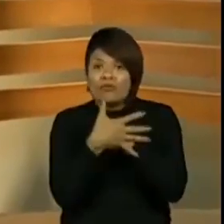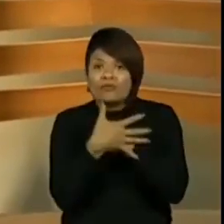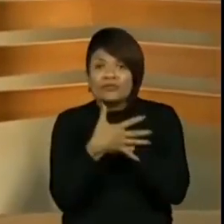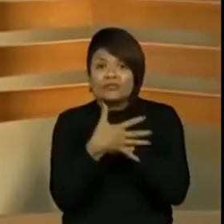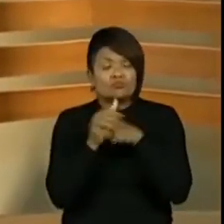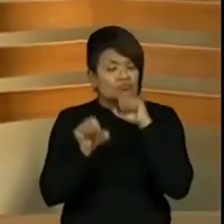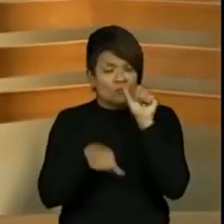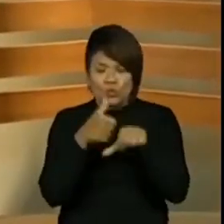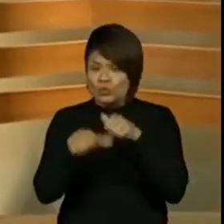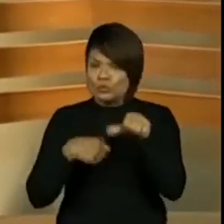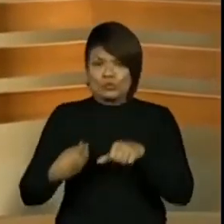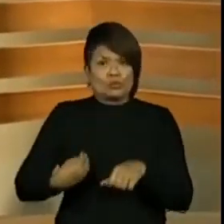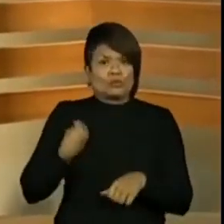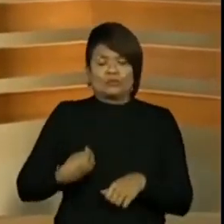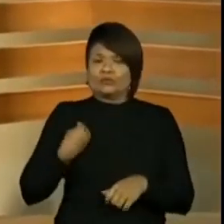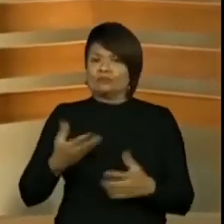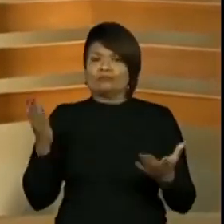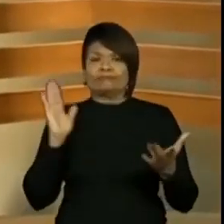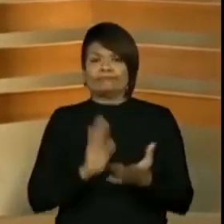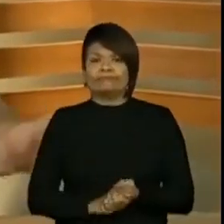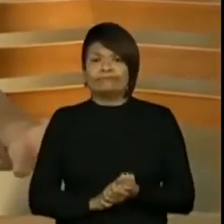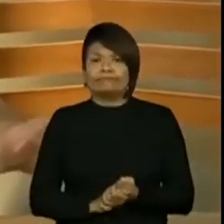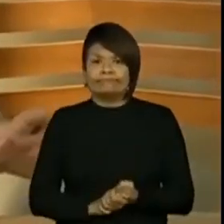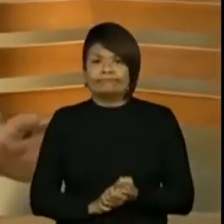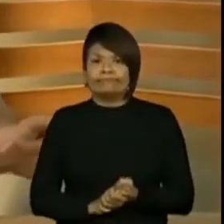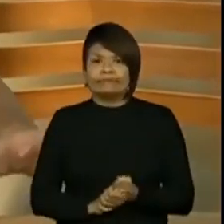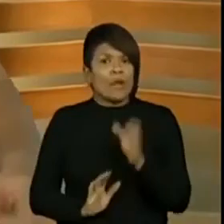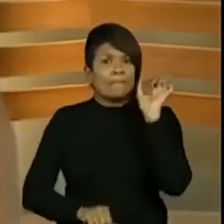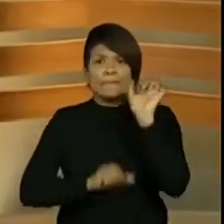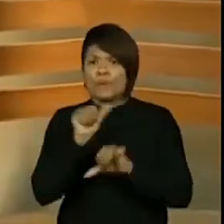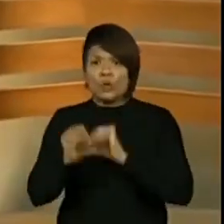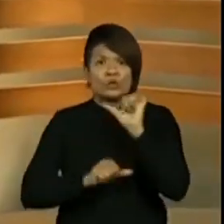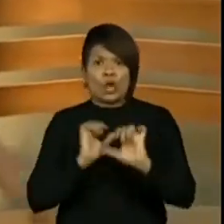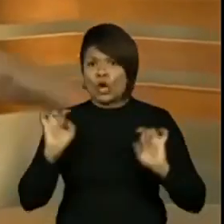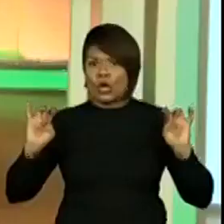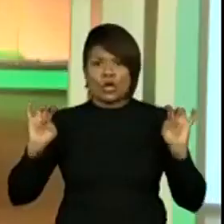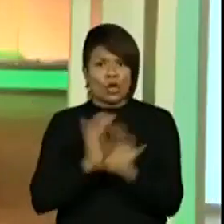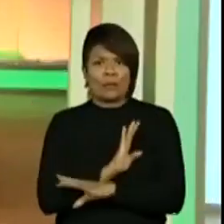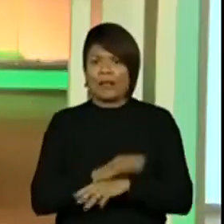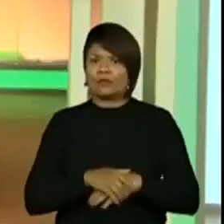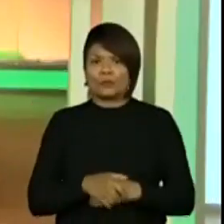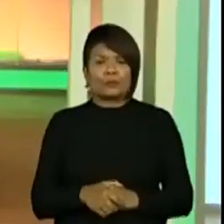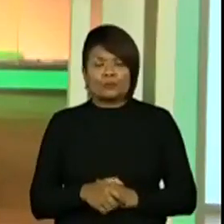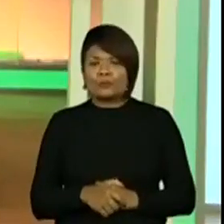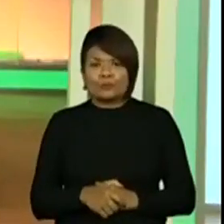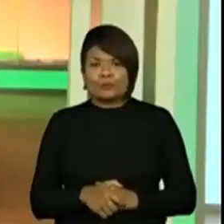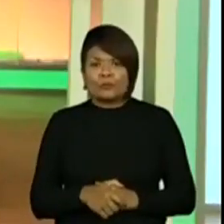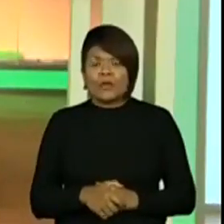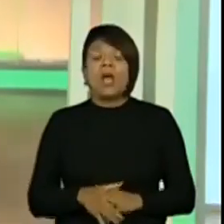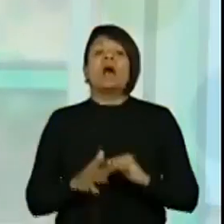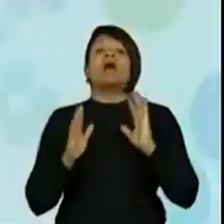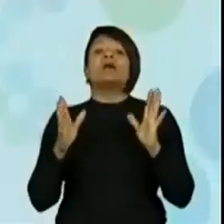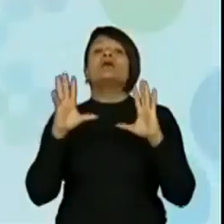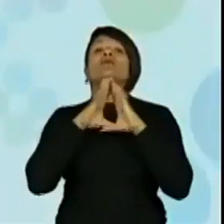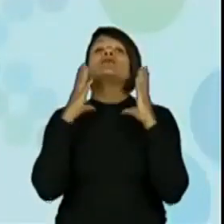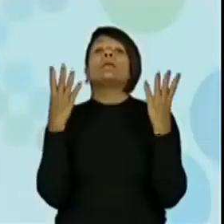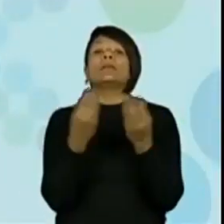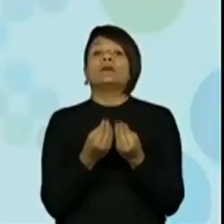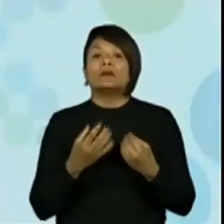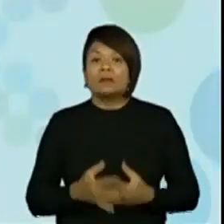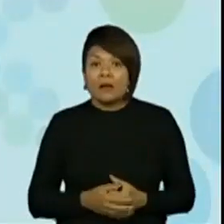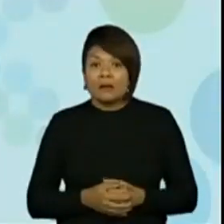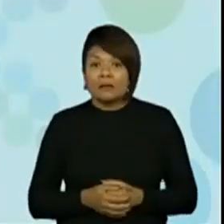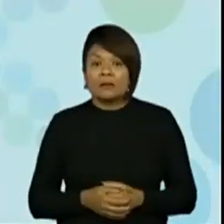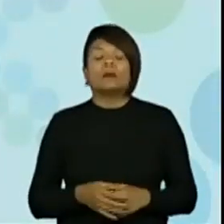menina, com a Covid-19, mudou totalmente a minha rotina. Da família, e na cidade que